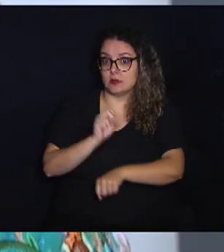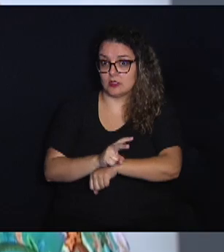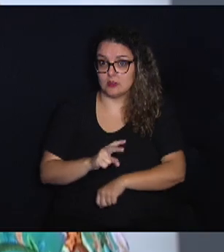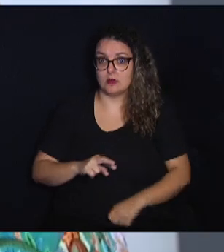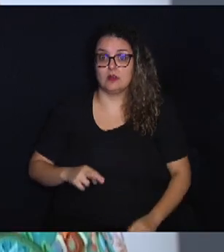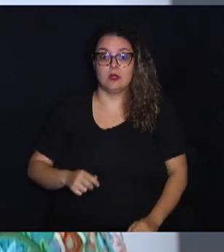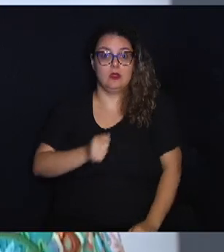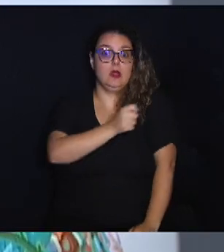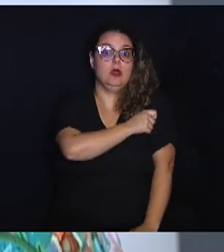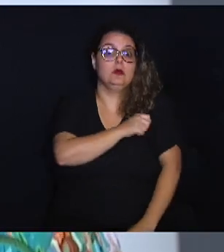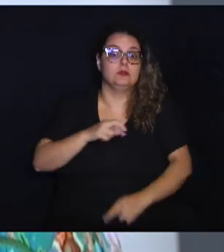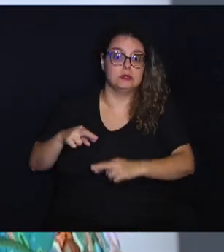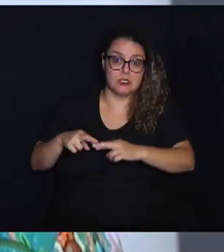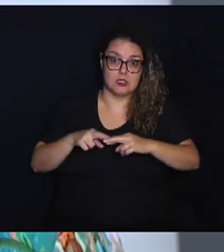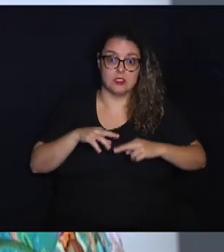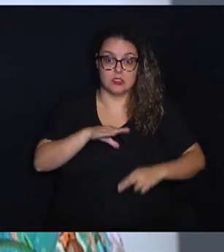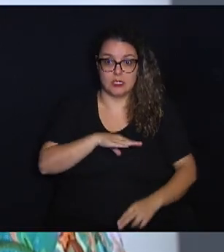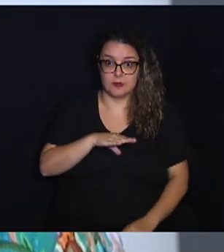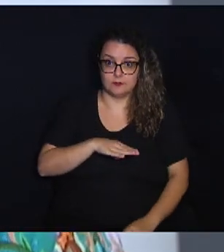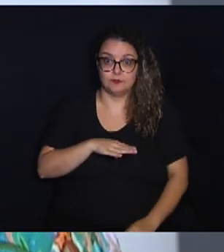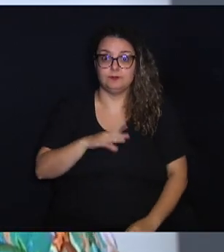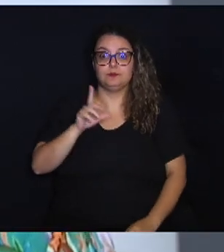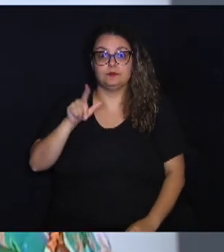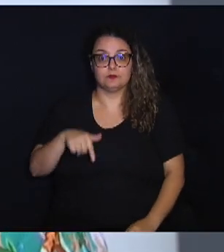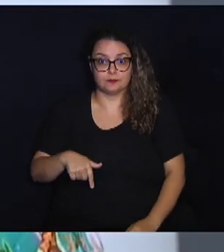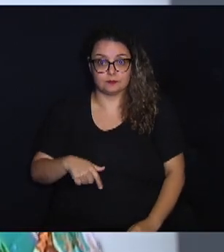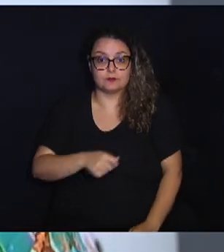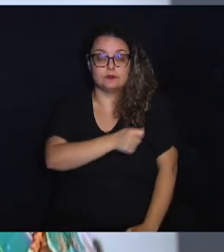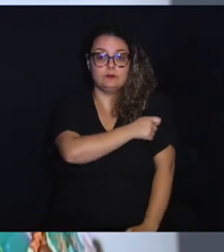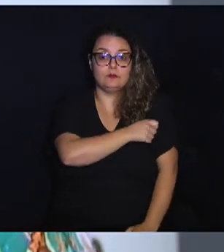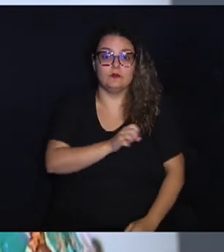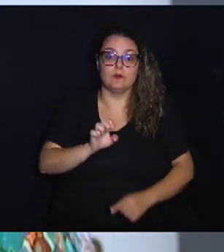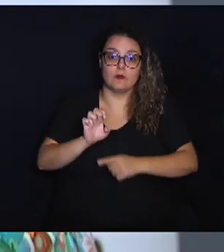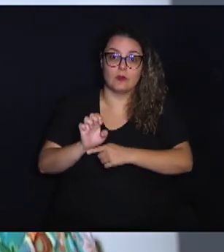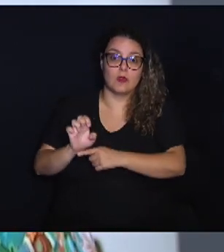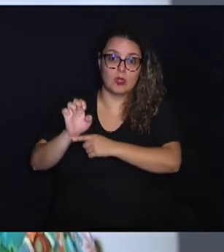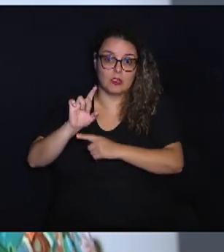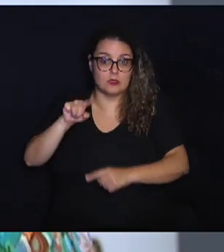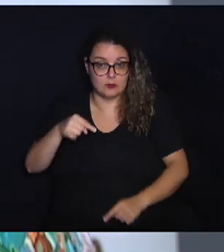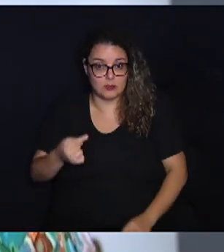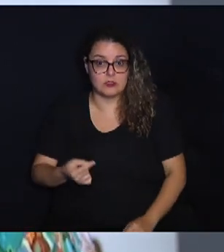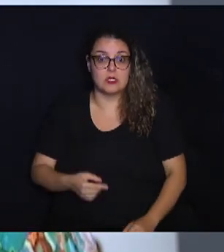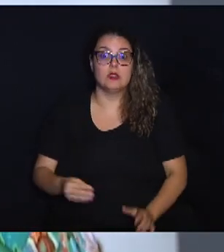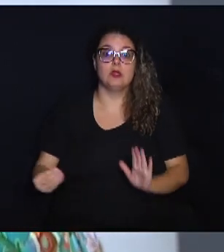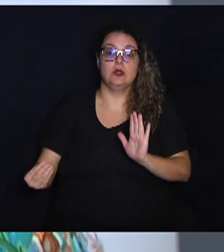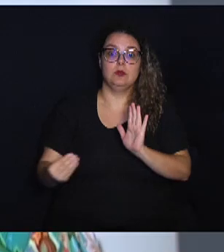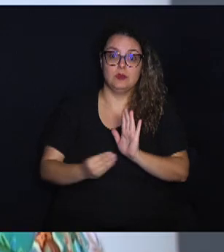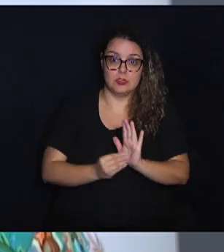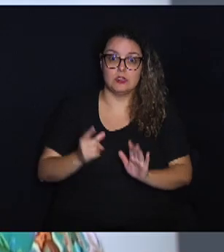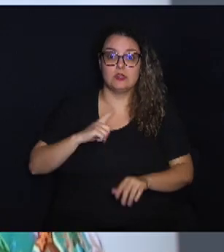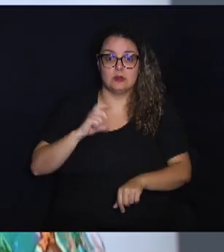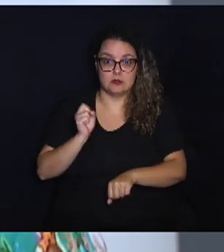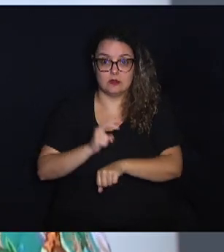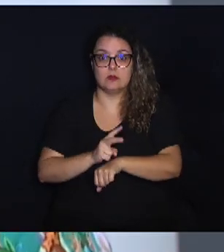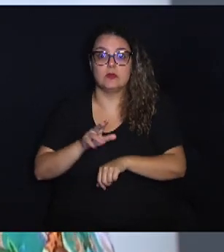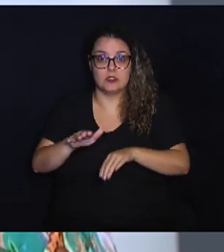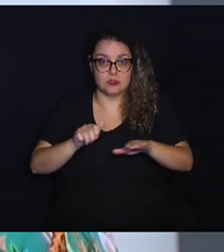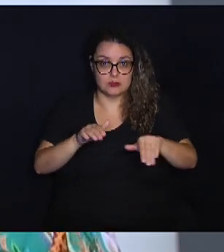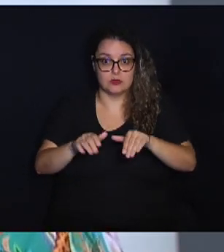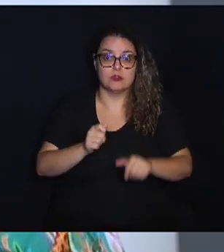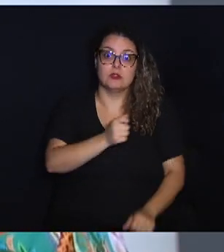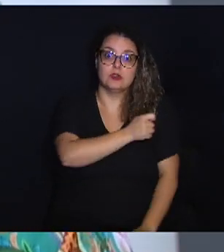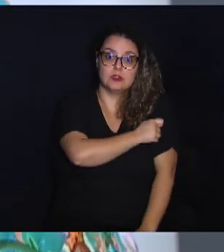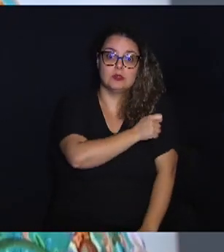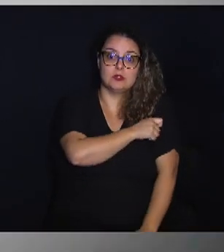rede municipal, aí aluno da escola estadual, da rede estadual, e por último, havendo vaga, nós também chamamos os alunos